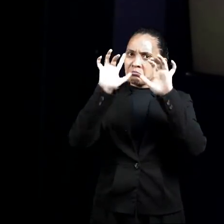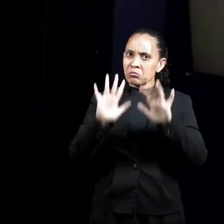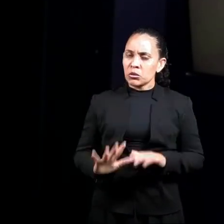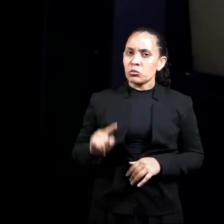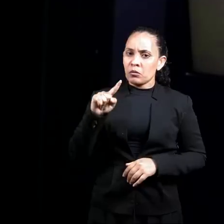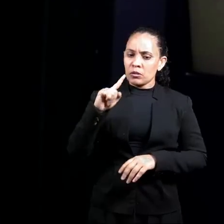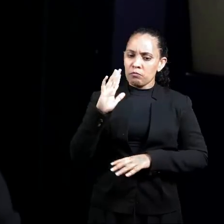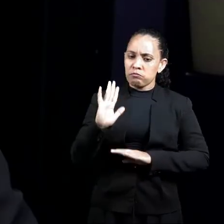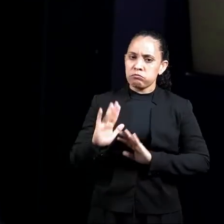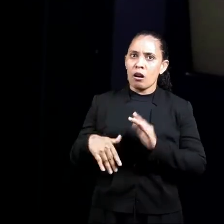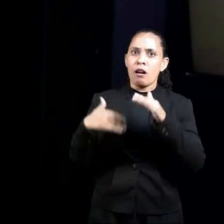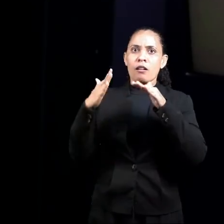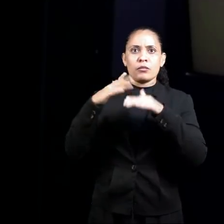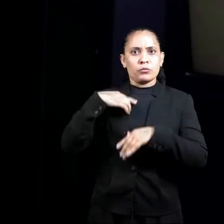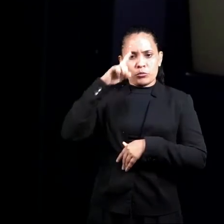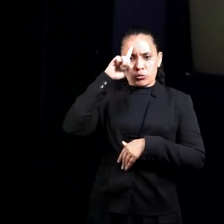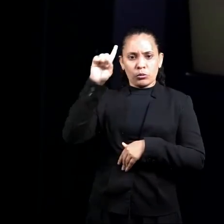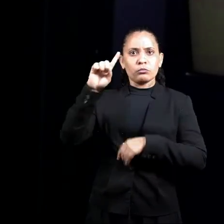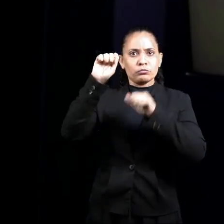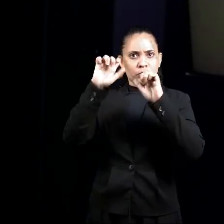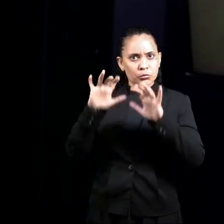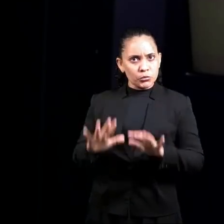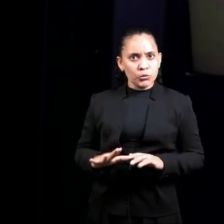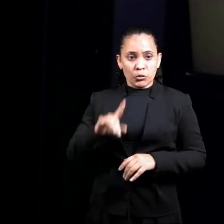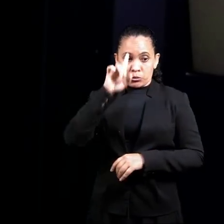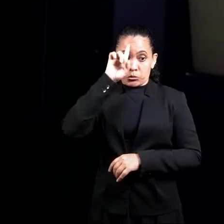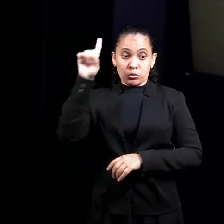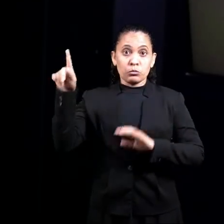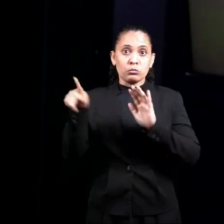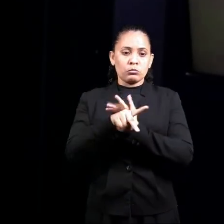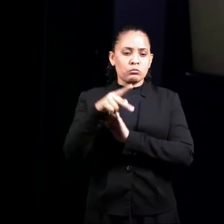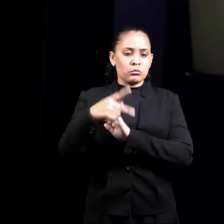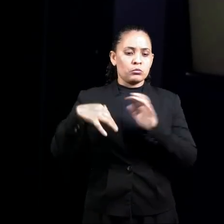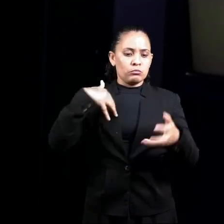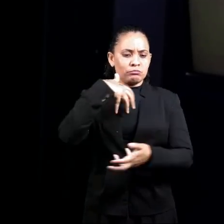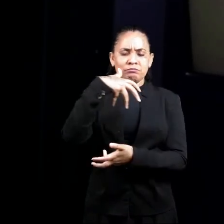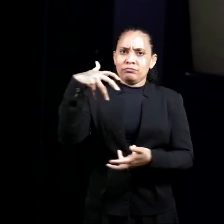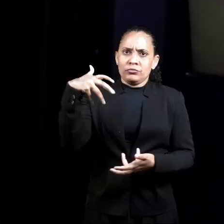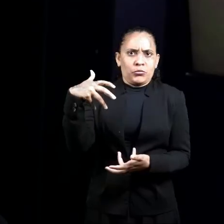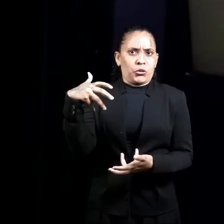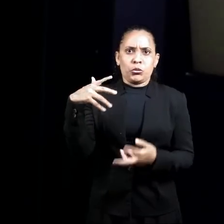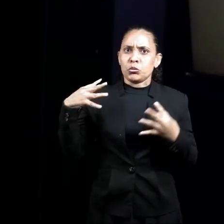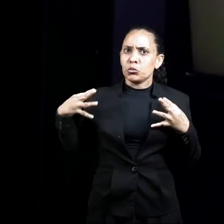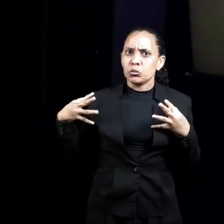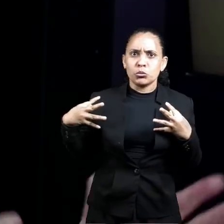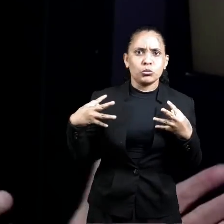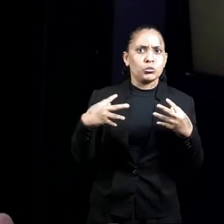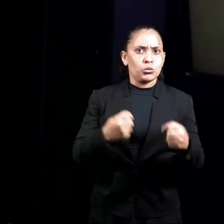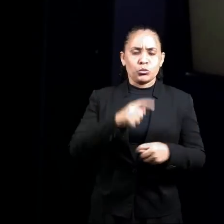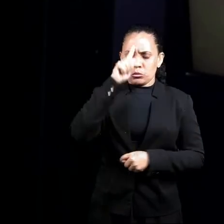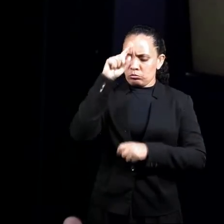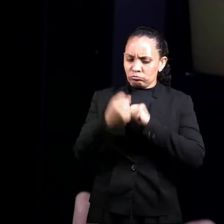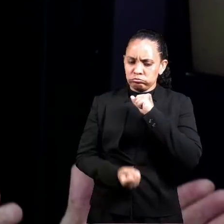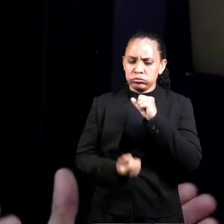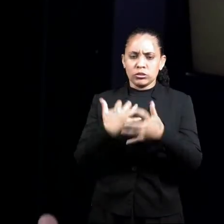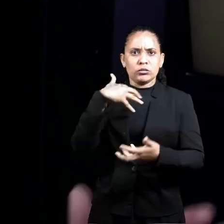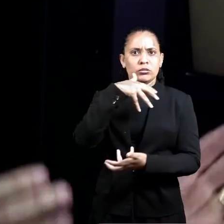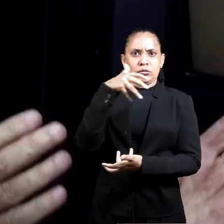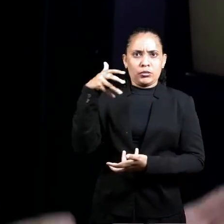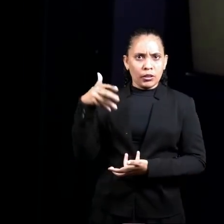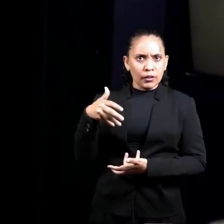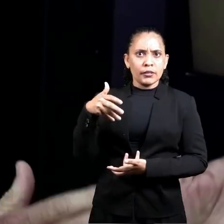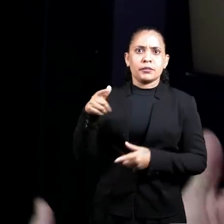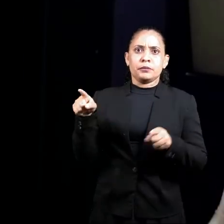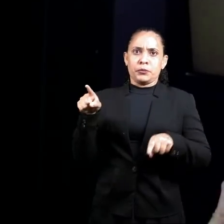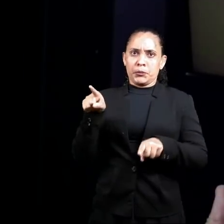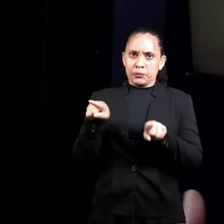Porque, na verdade, também Ele é o dono do mundo. Tudo é dele. né? Então, Exato. o mundo falado aí, que nós falamos, é o mundo com o